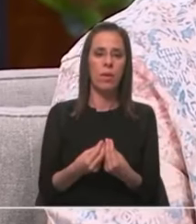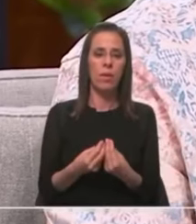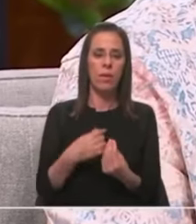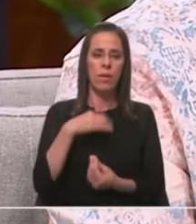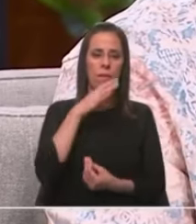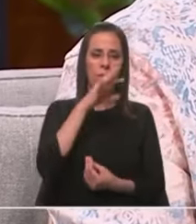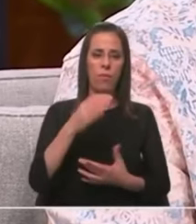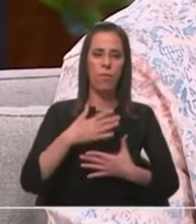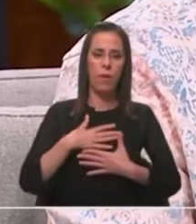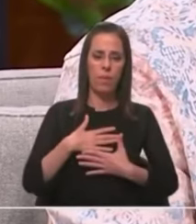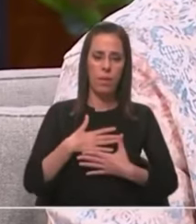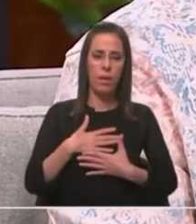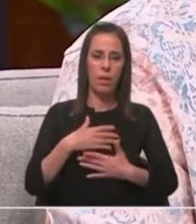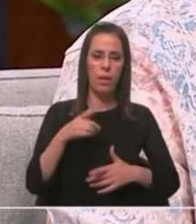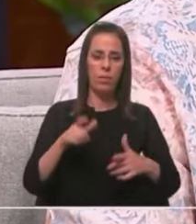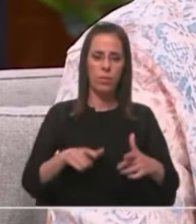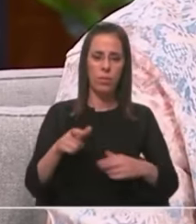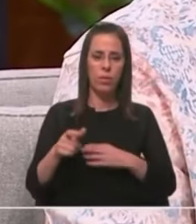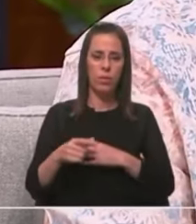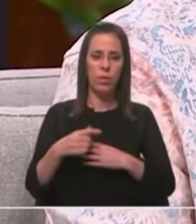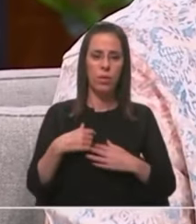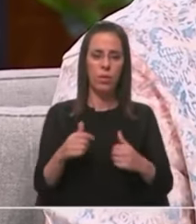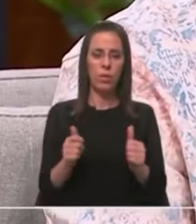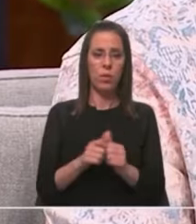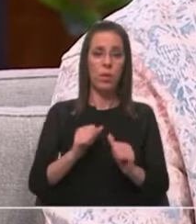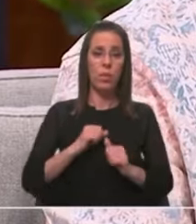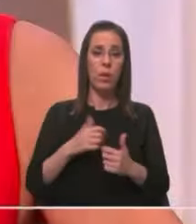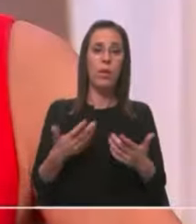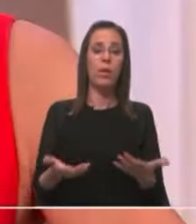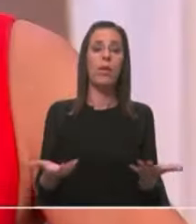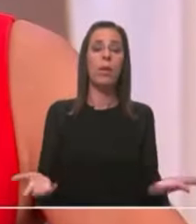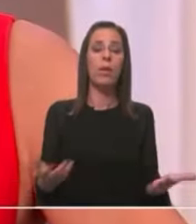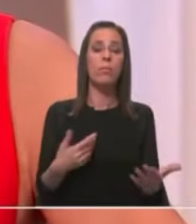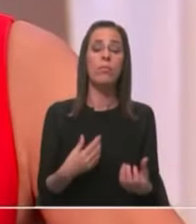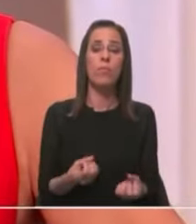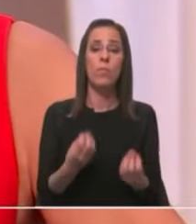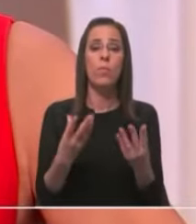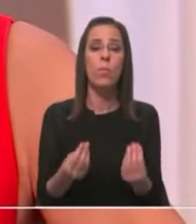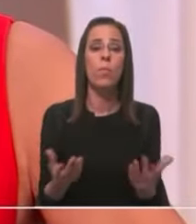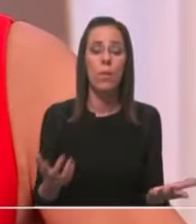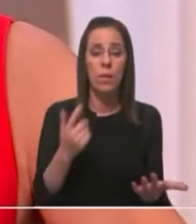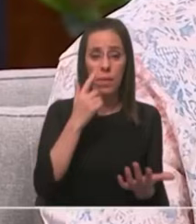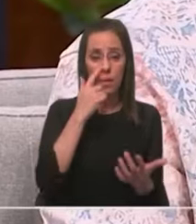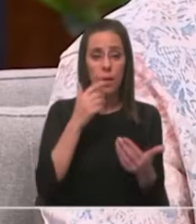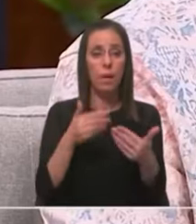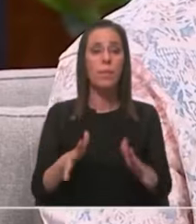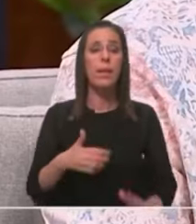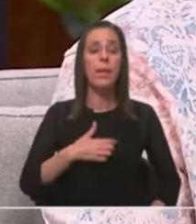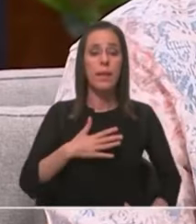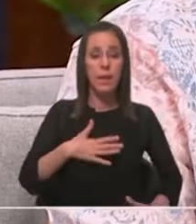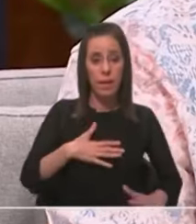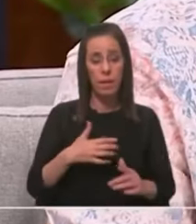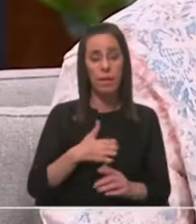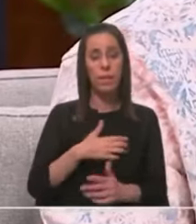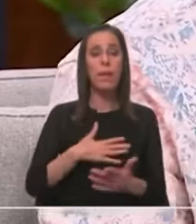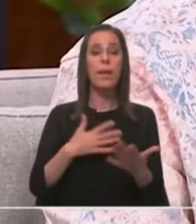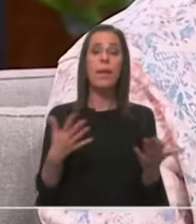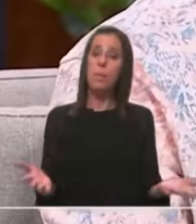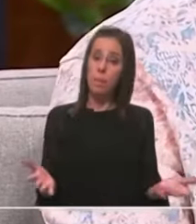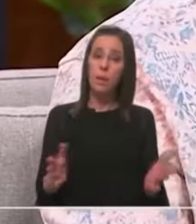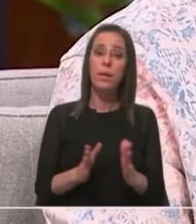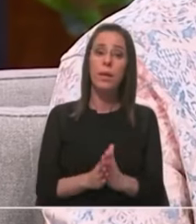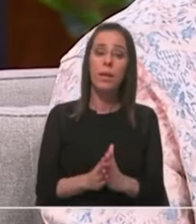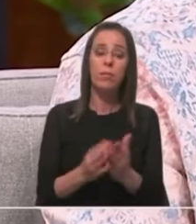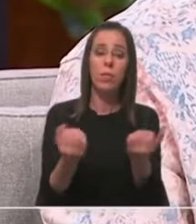minha família, das pessoas que estão ao meu lado neste momento. Conseguimos abrir uma empresa